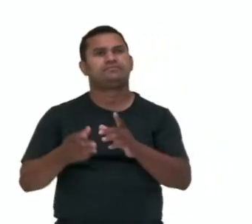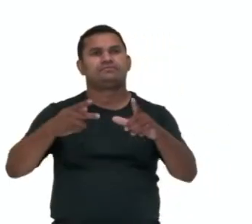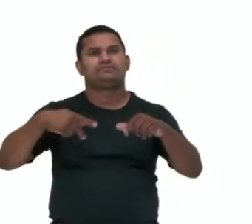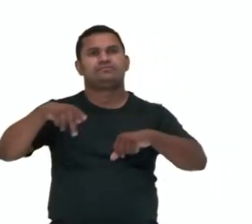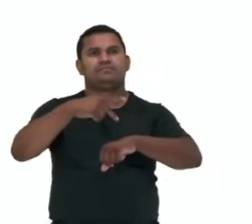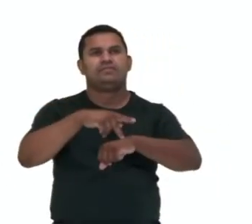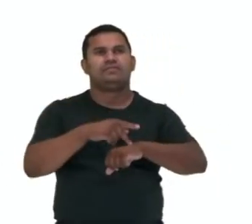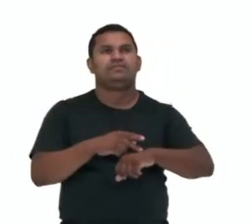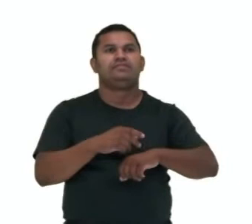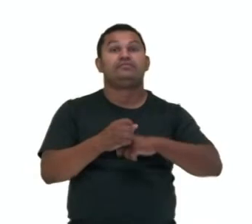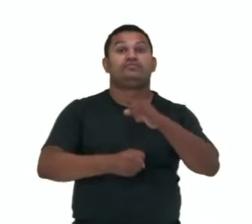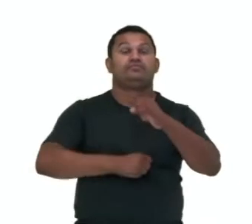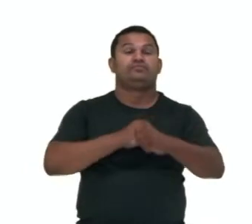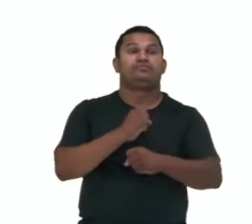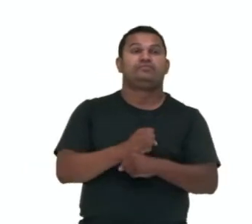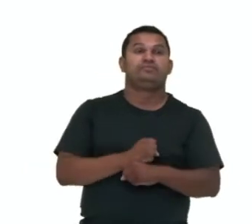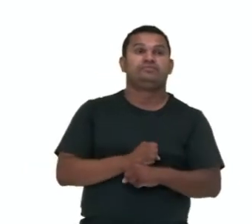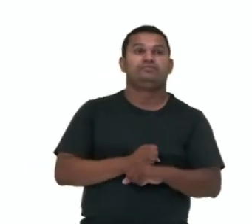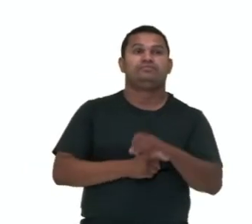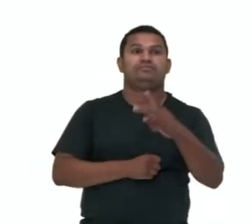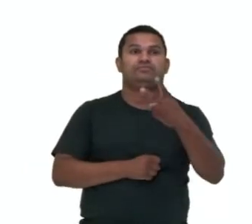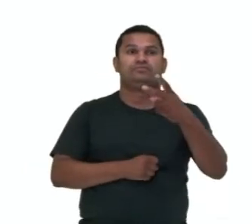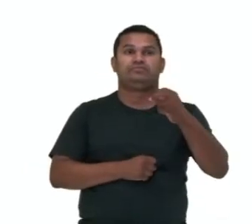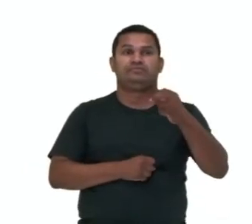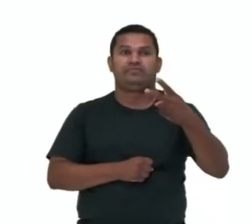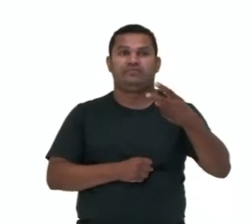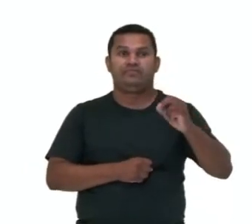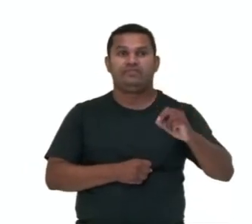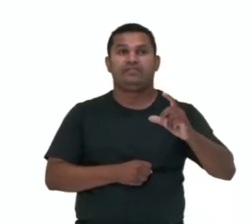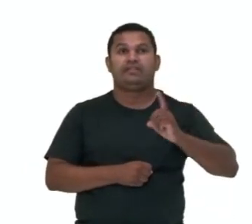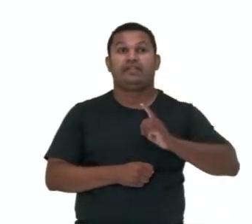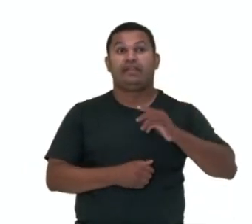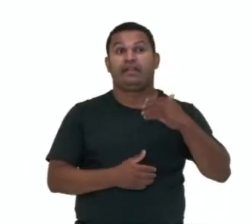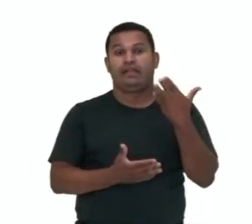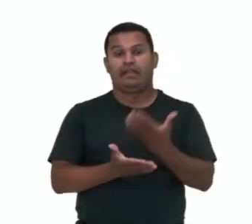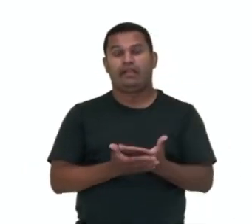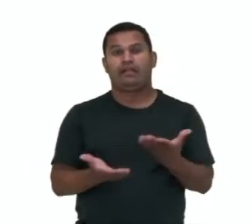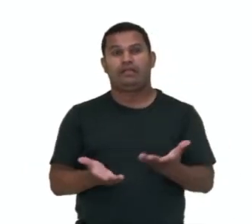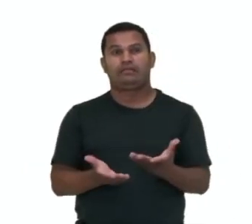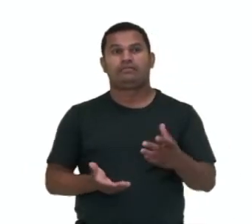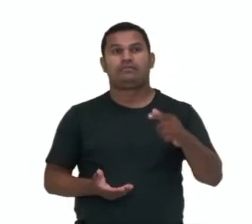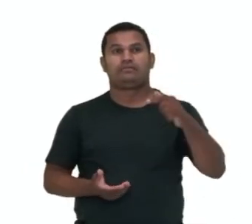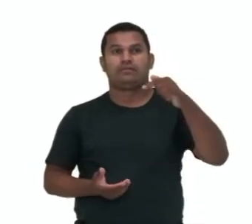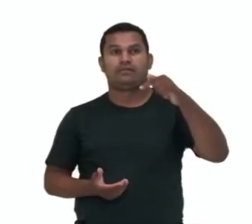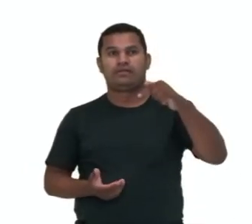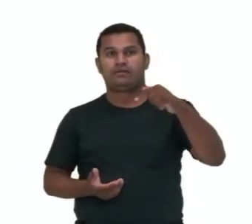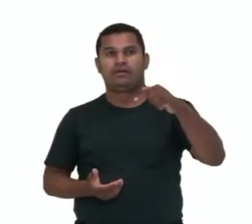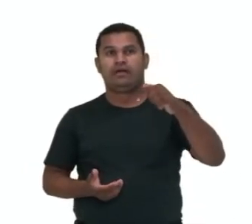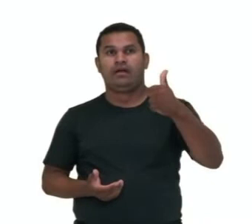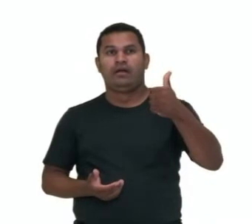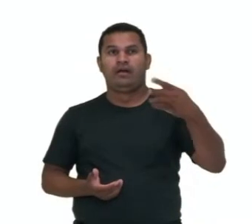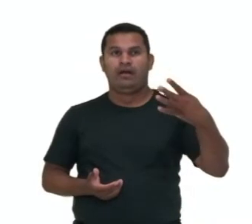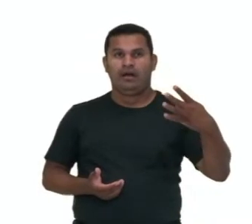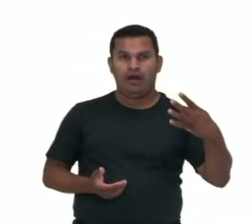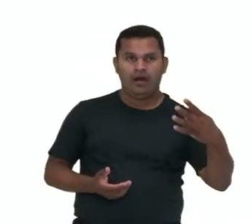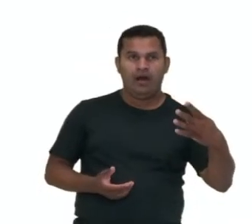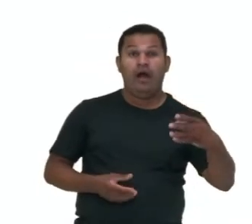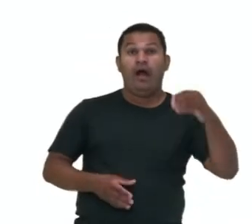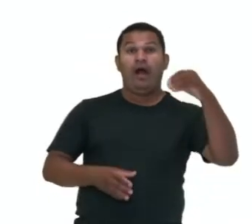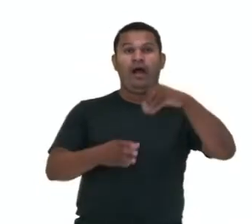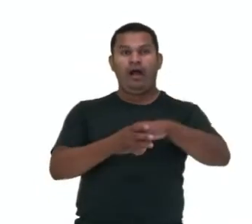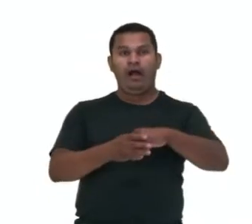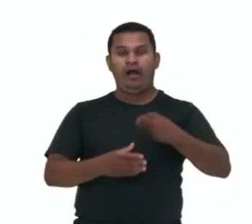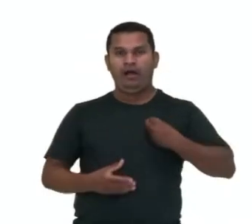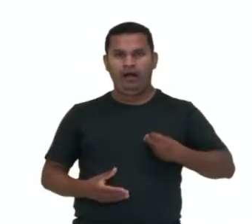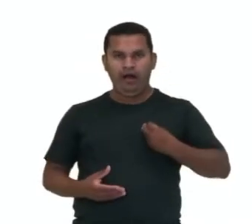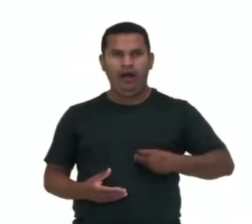ano de 2020, 714 reservas da biosfera em 129 países. Onde elas